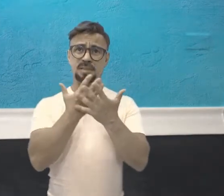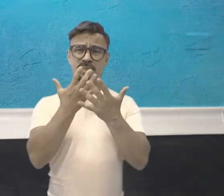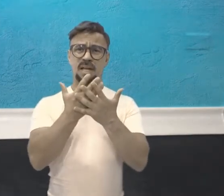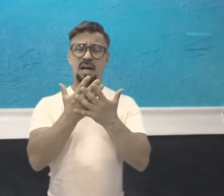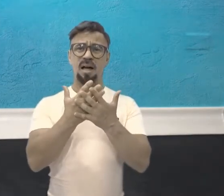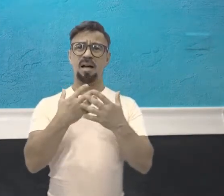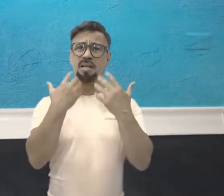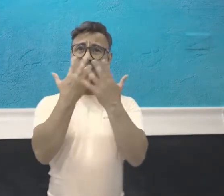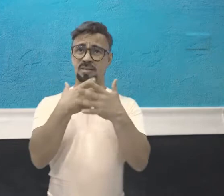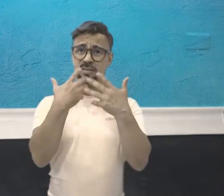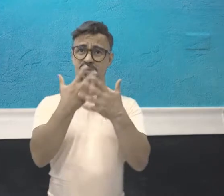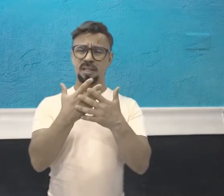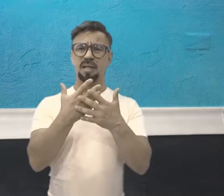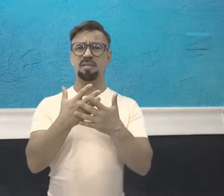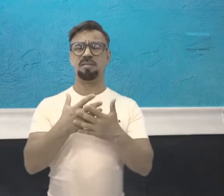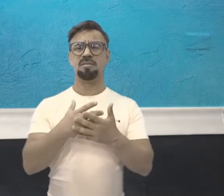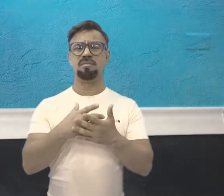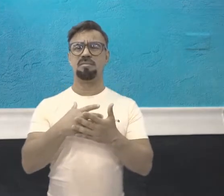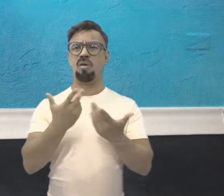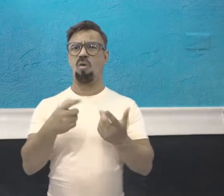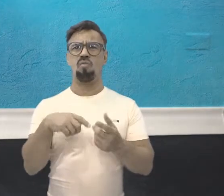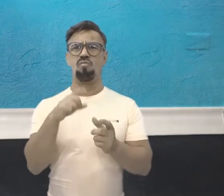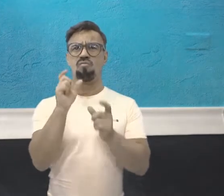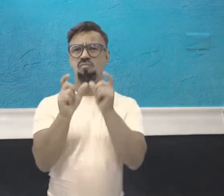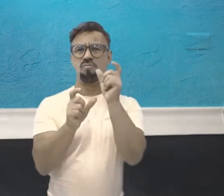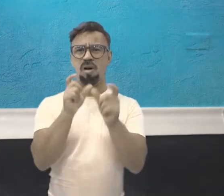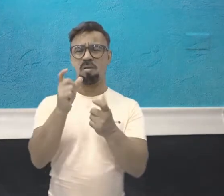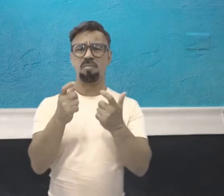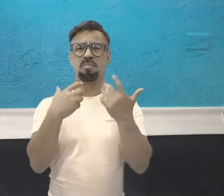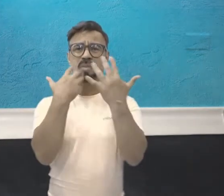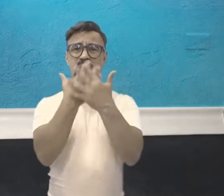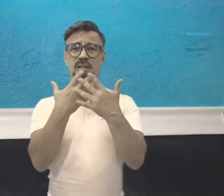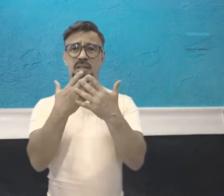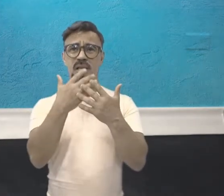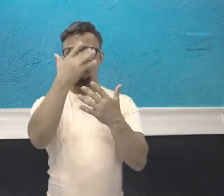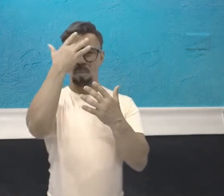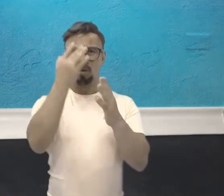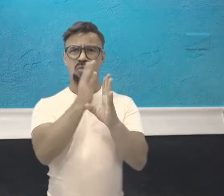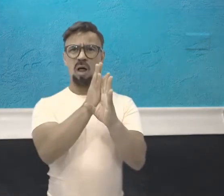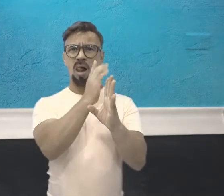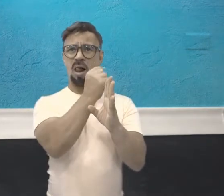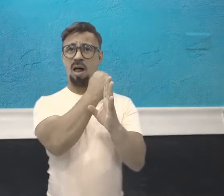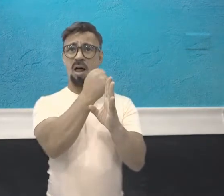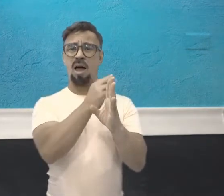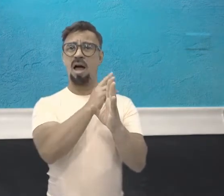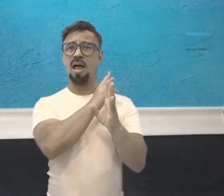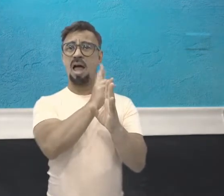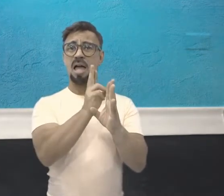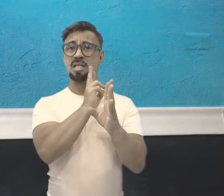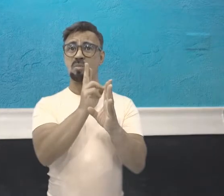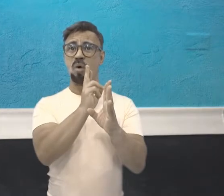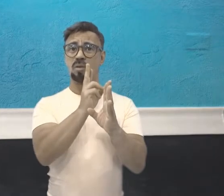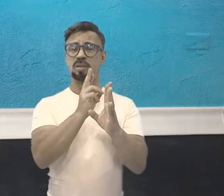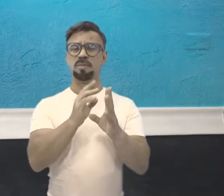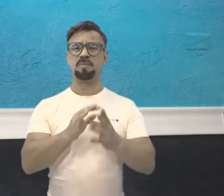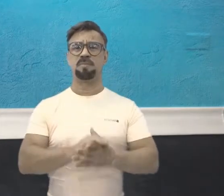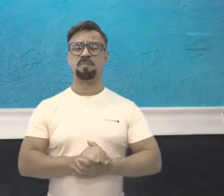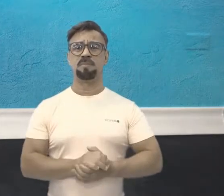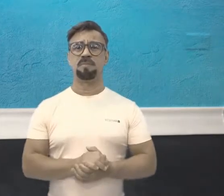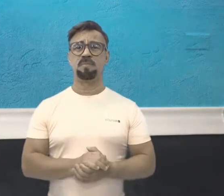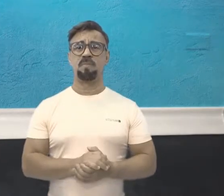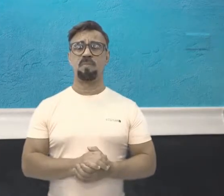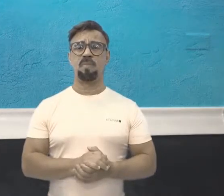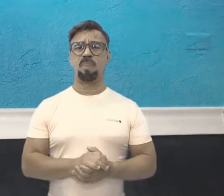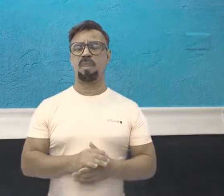bando cantando uma toada versos e os outros que estavam atrás respondendo é